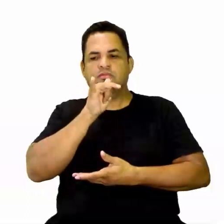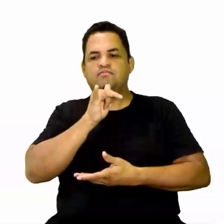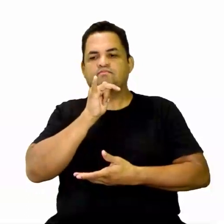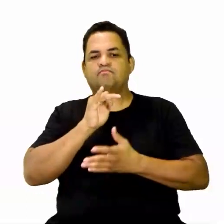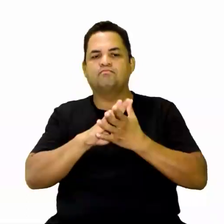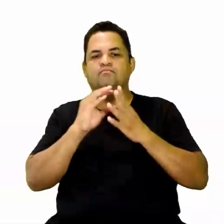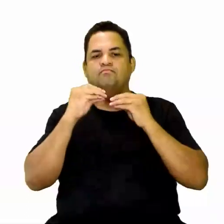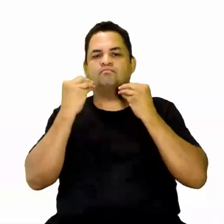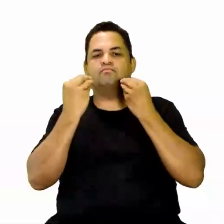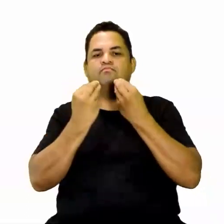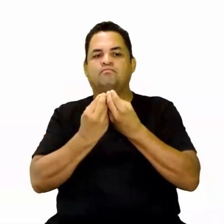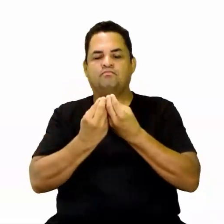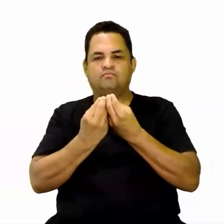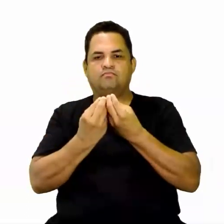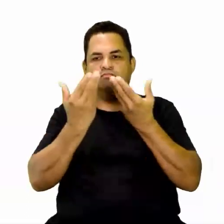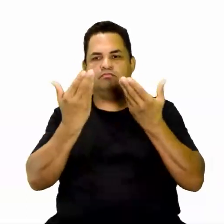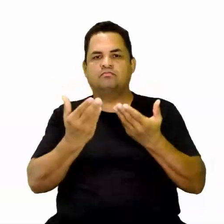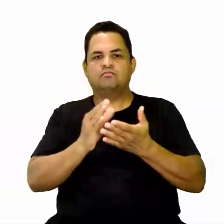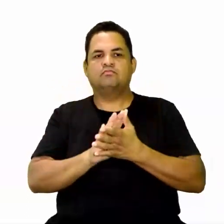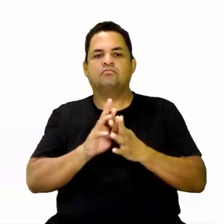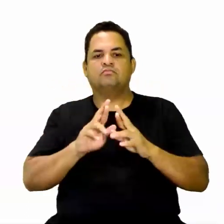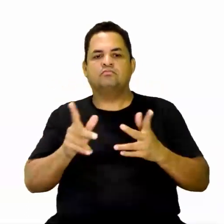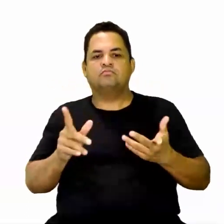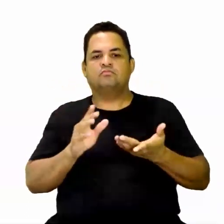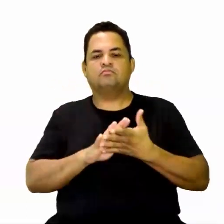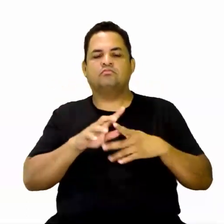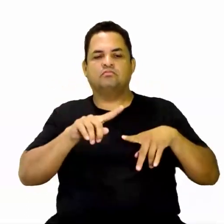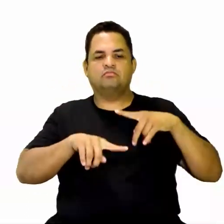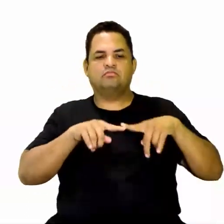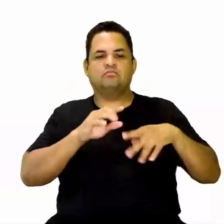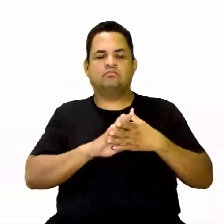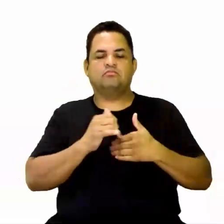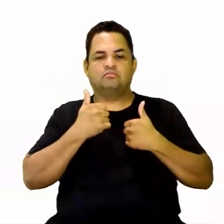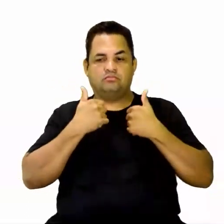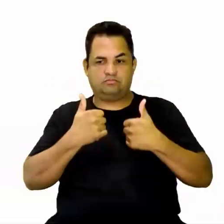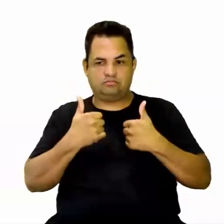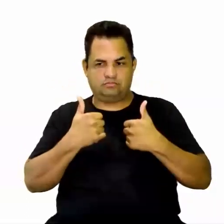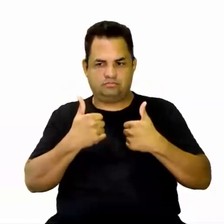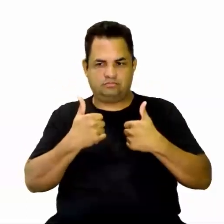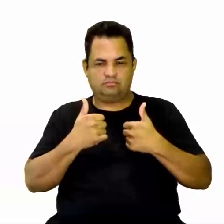de substâncias, tá bom? De diferentes materiais. Valeu?